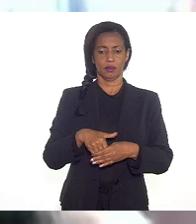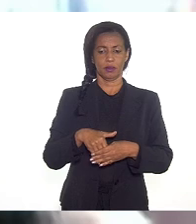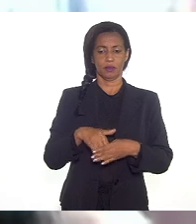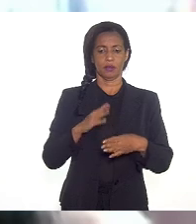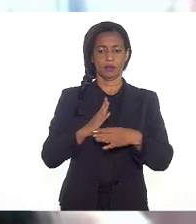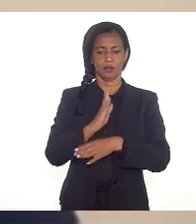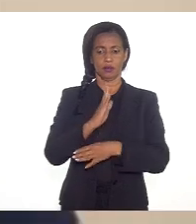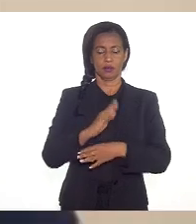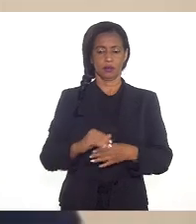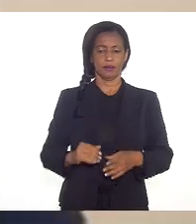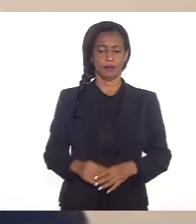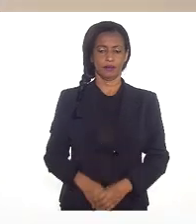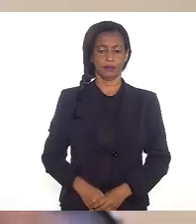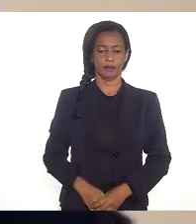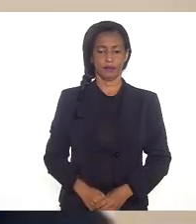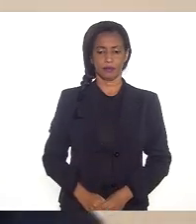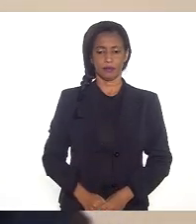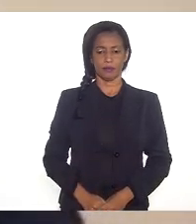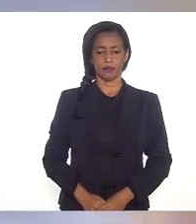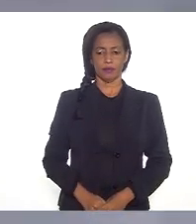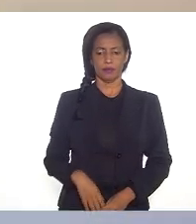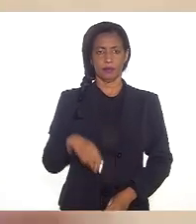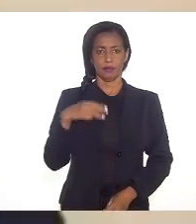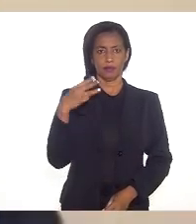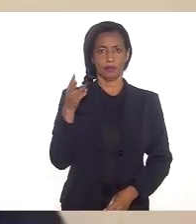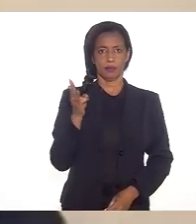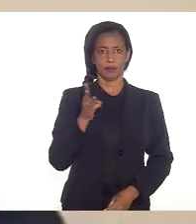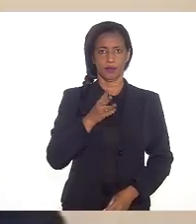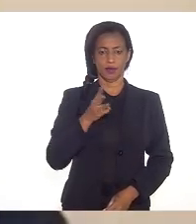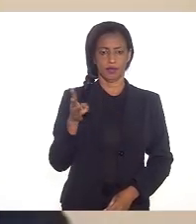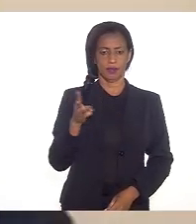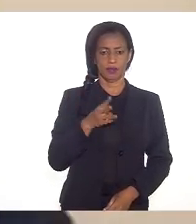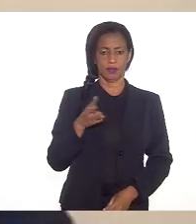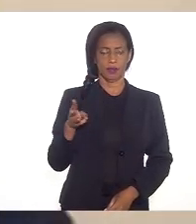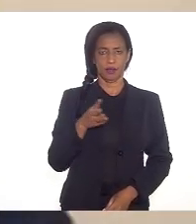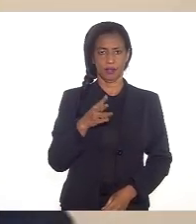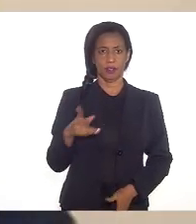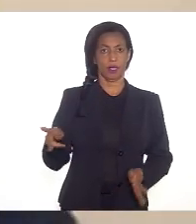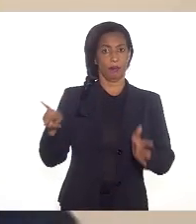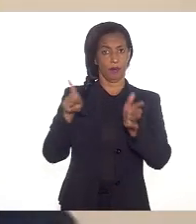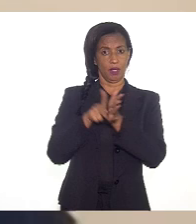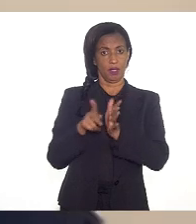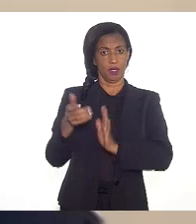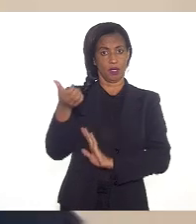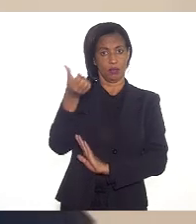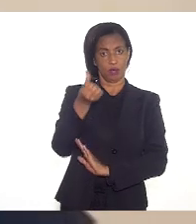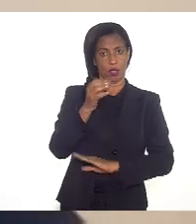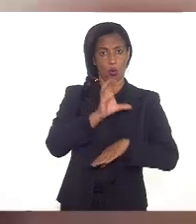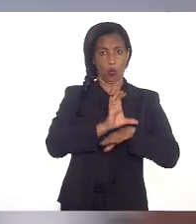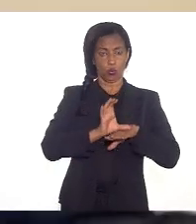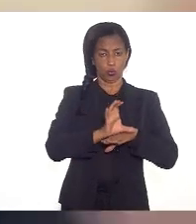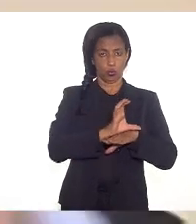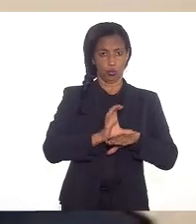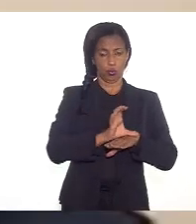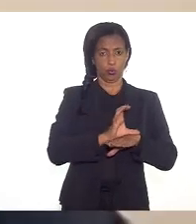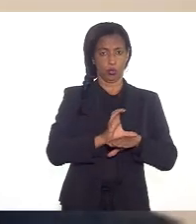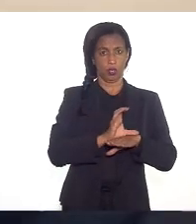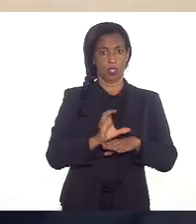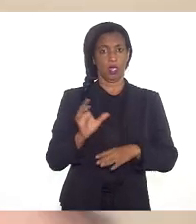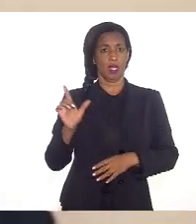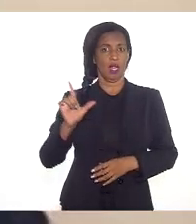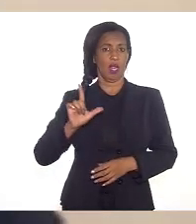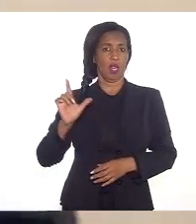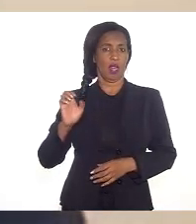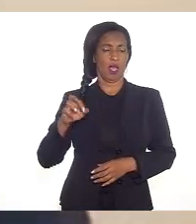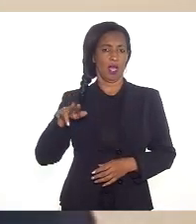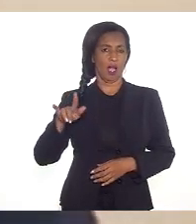votação, aprovado. 33 já faz parte do item 6, que é inconstitucionalidade, injuridicidade e ilegalidade.